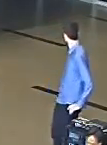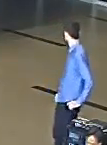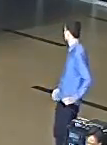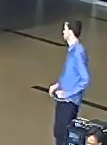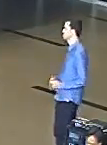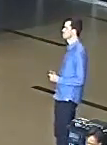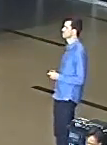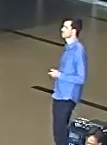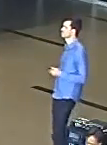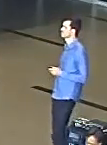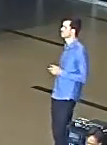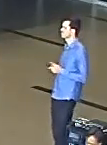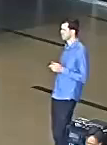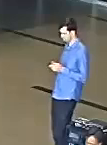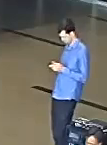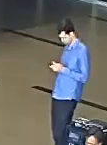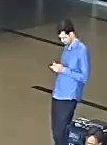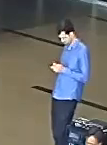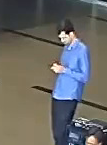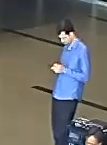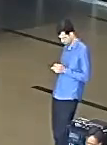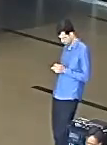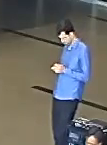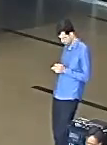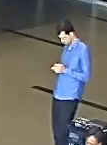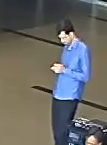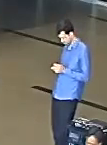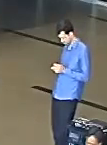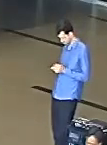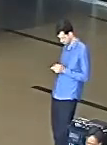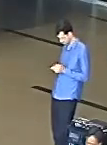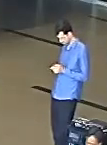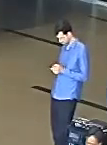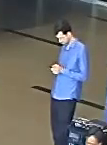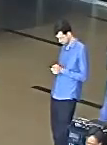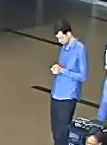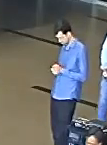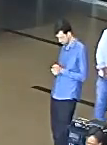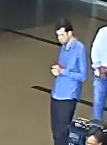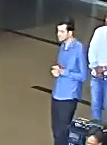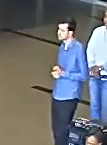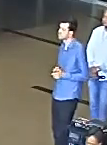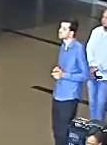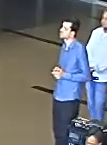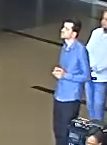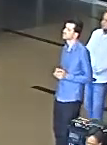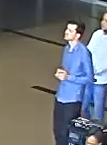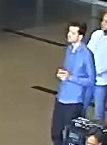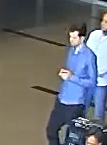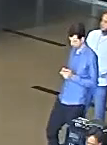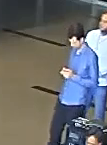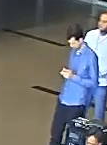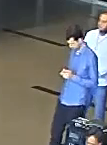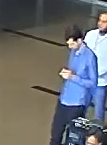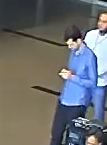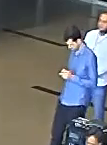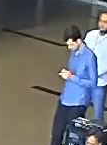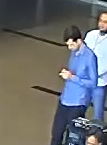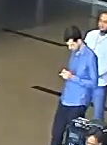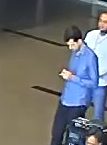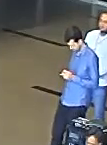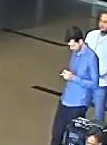a eh a luta de vocês porque hoje nós somos enquanto servidores públicos temos que defender a sociedade